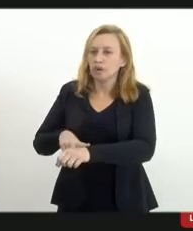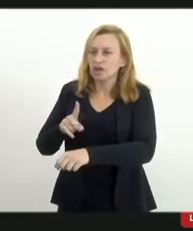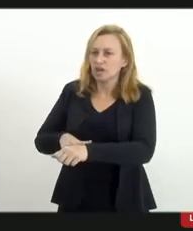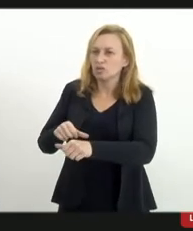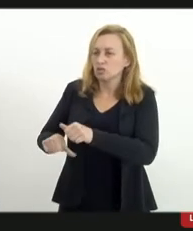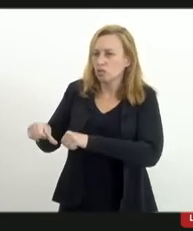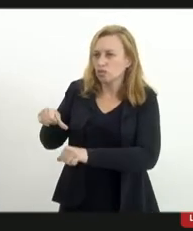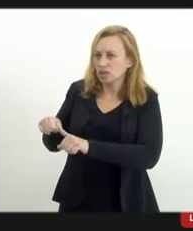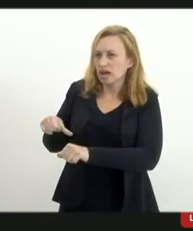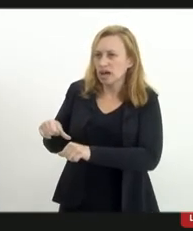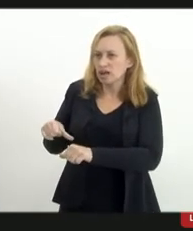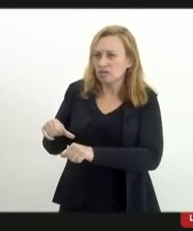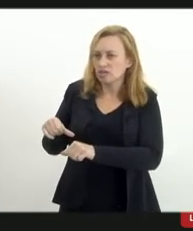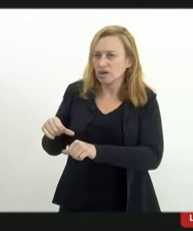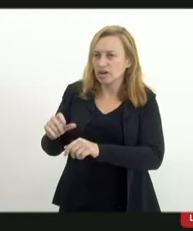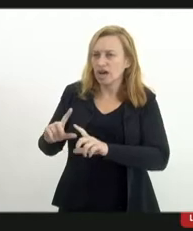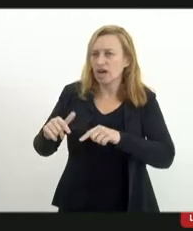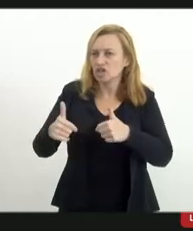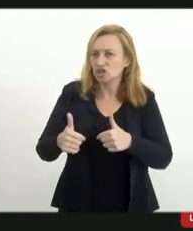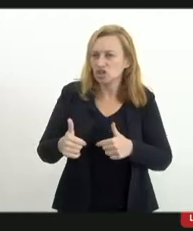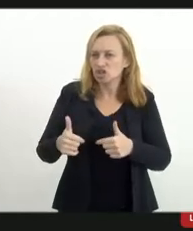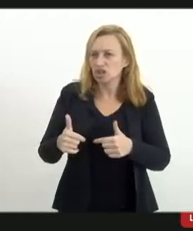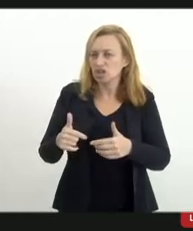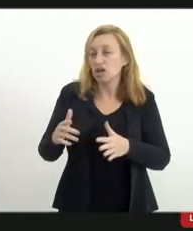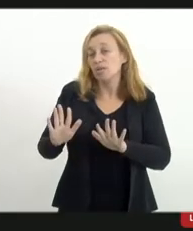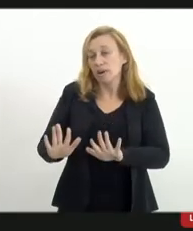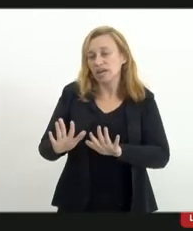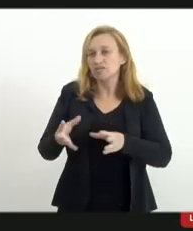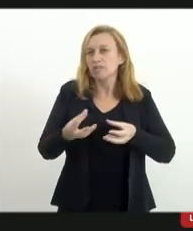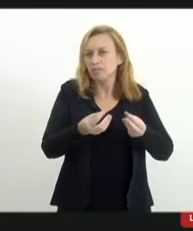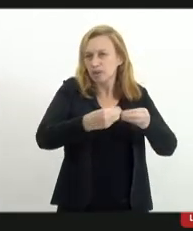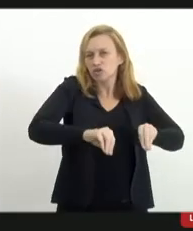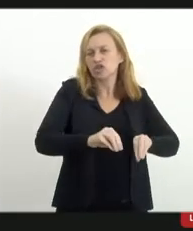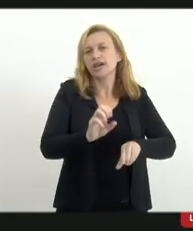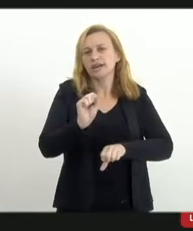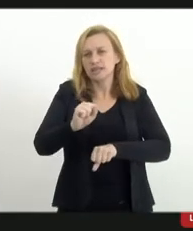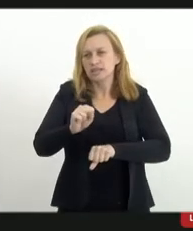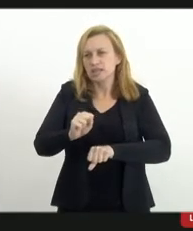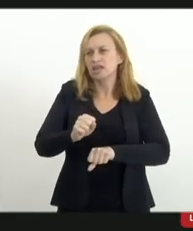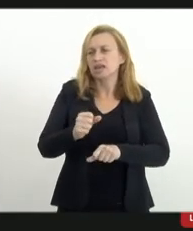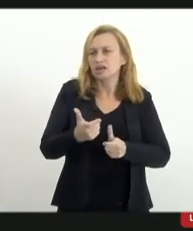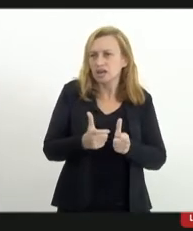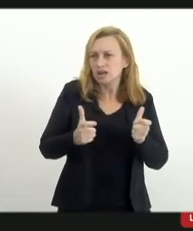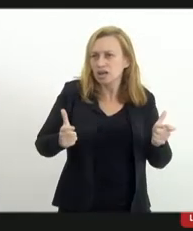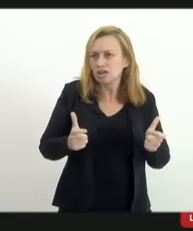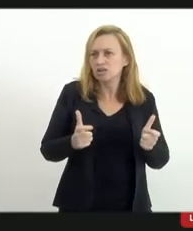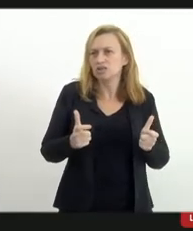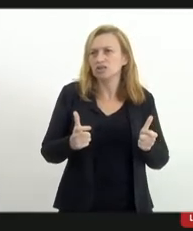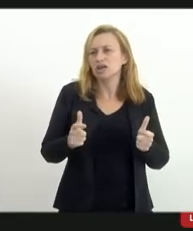decadencial é algo que vai prejudicar e prejudicaria em muito